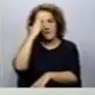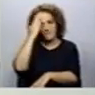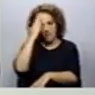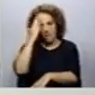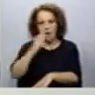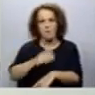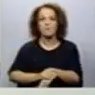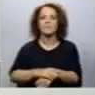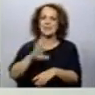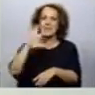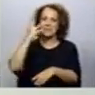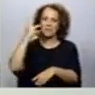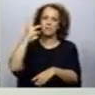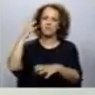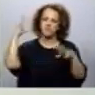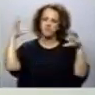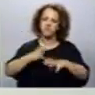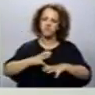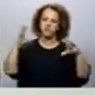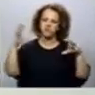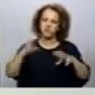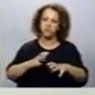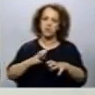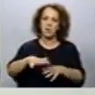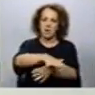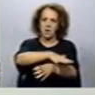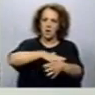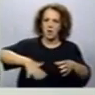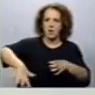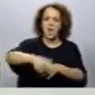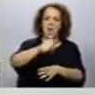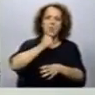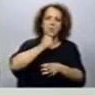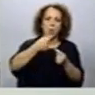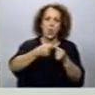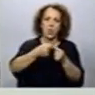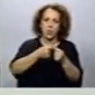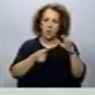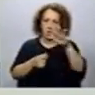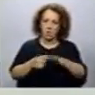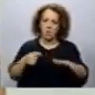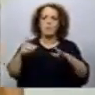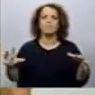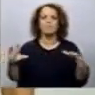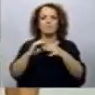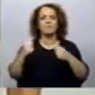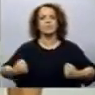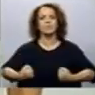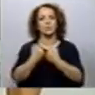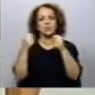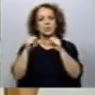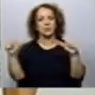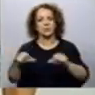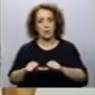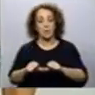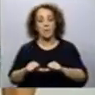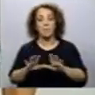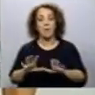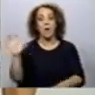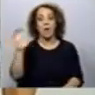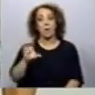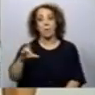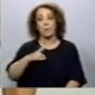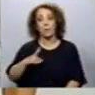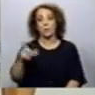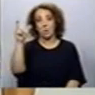depressão relativamente cavada a oeste-noroeste dos Açores, com o sistema frontal associado. Sobre Portugal continental temos a influência